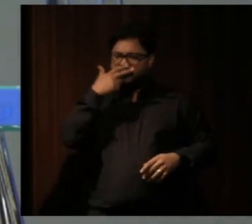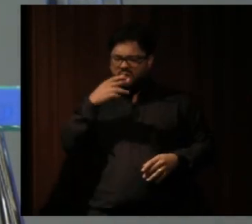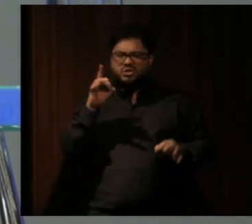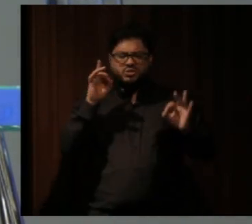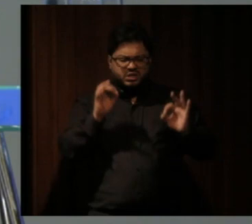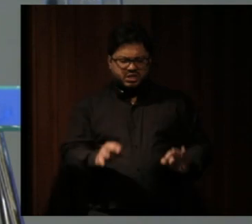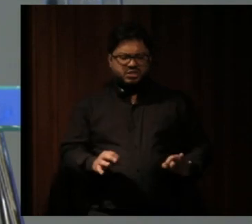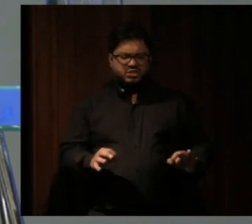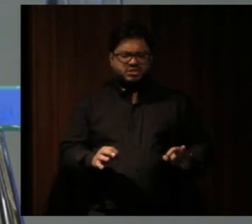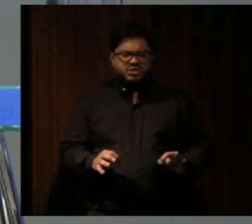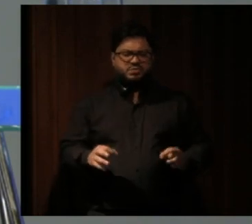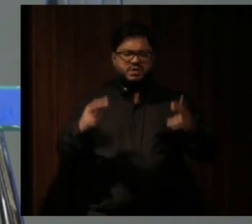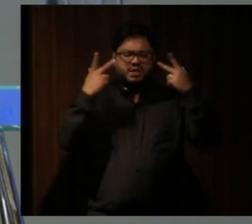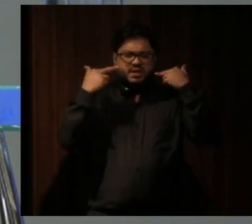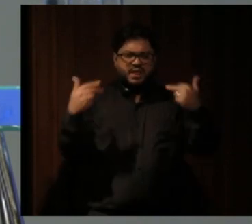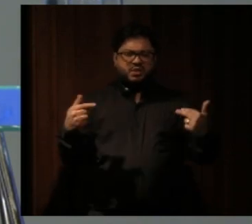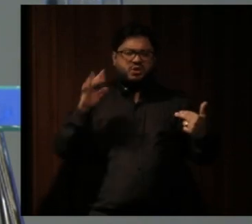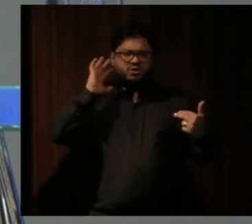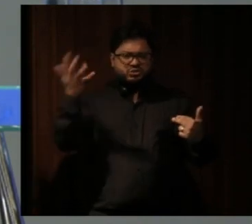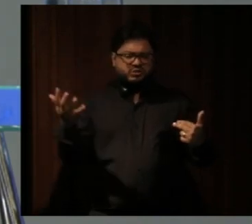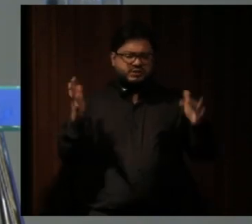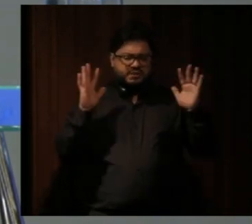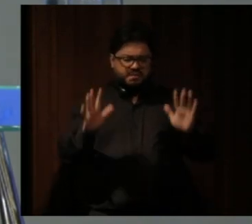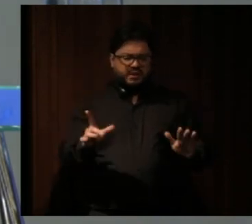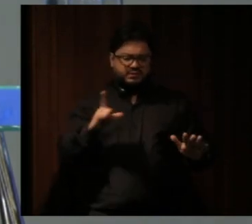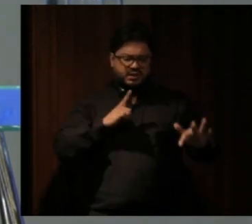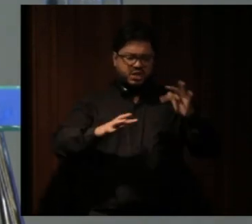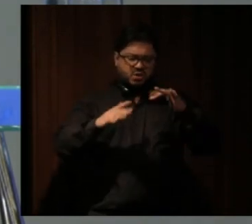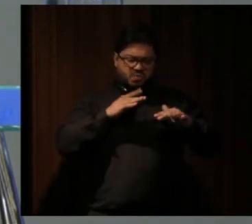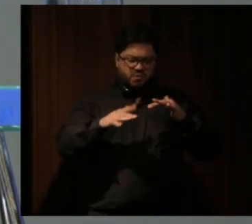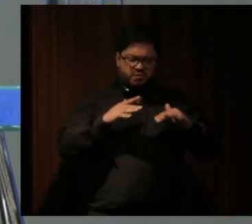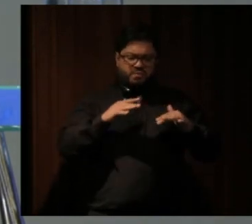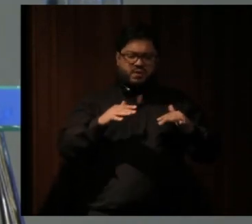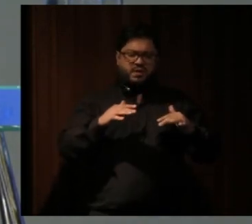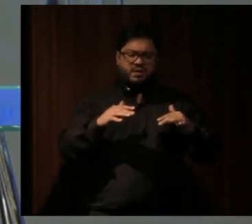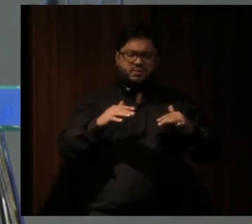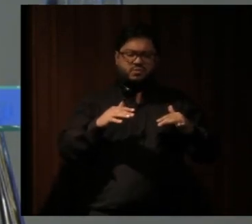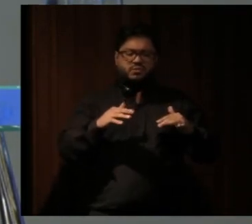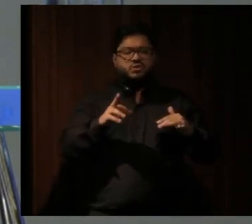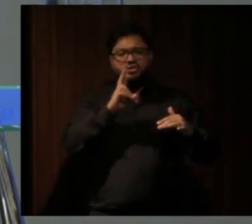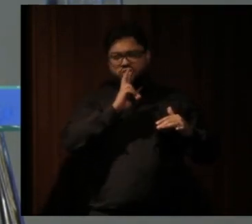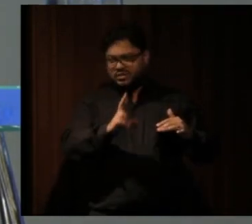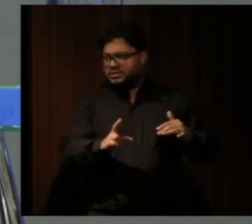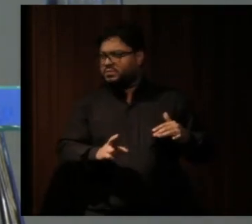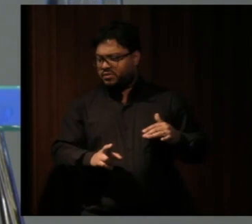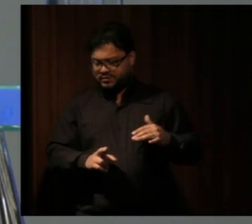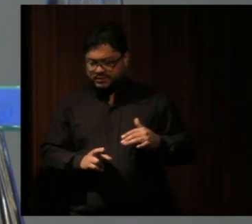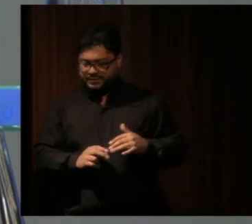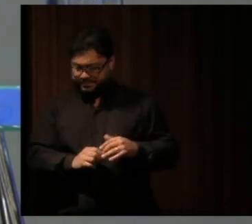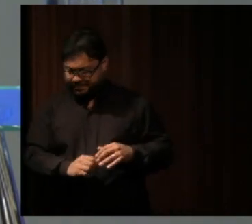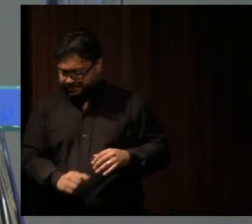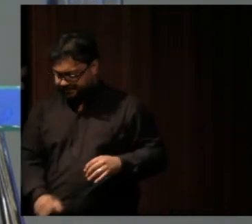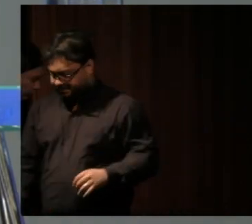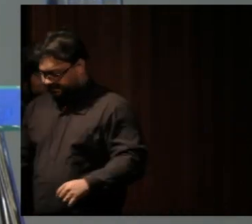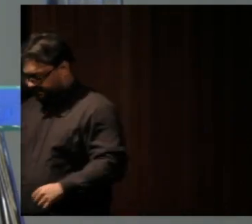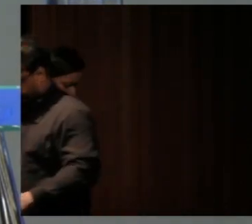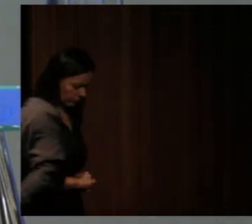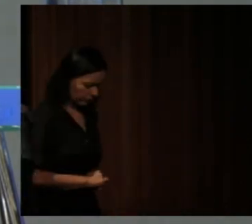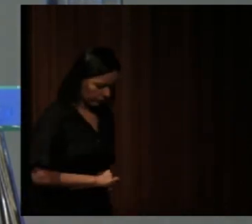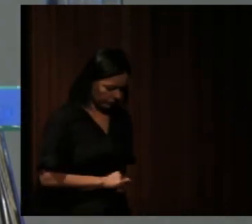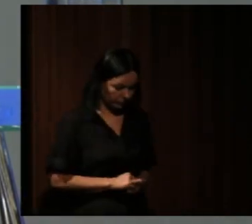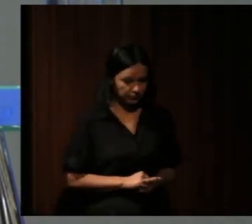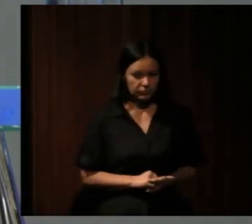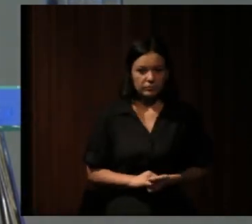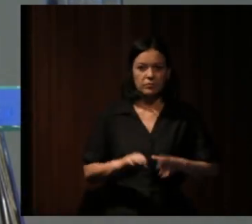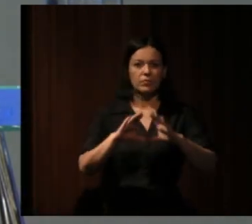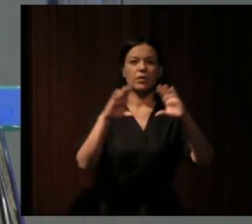legítimo assim muito natural que isso aconteça mas vem uma movimento de eh resposta de justiçamento ali que a comunidade pede